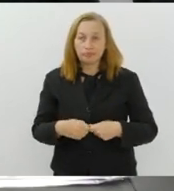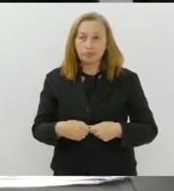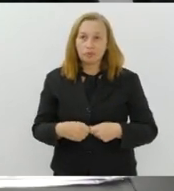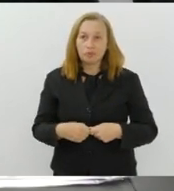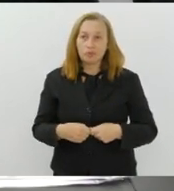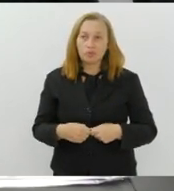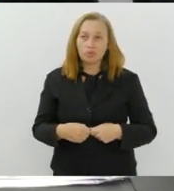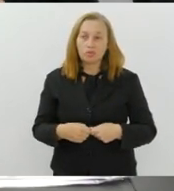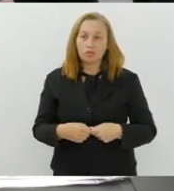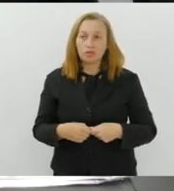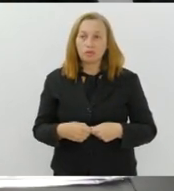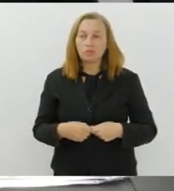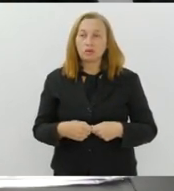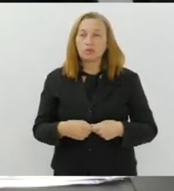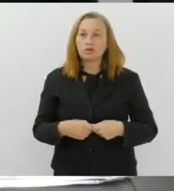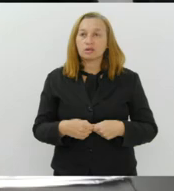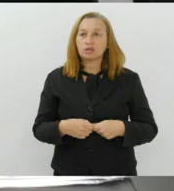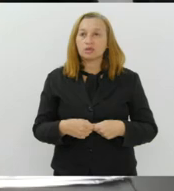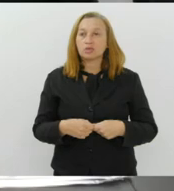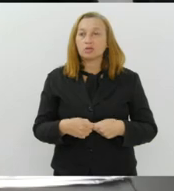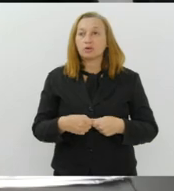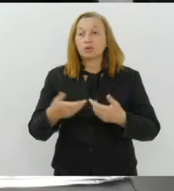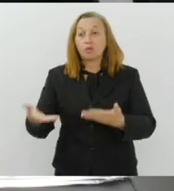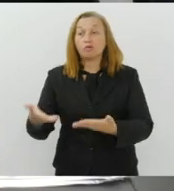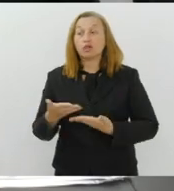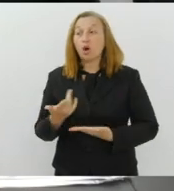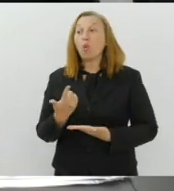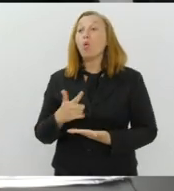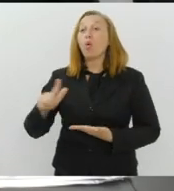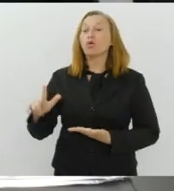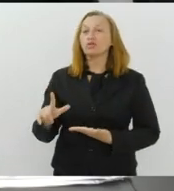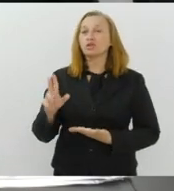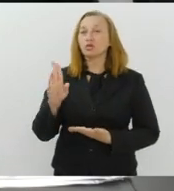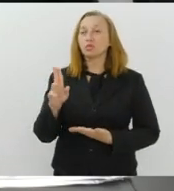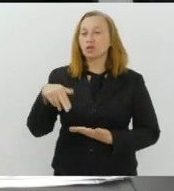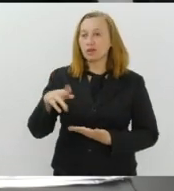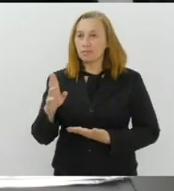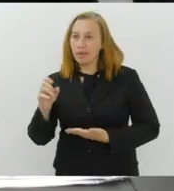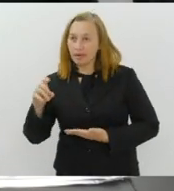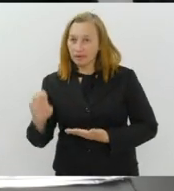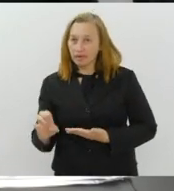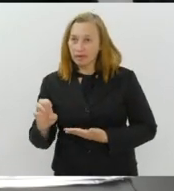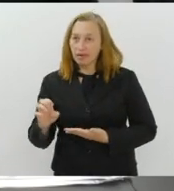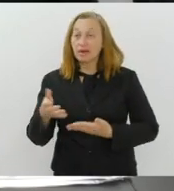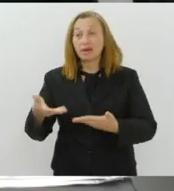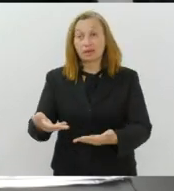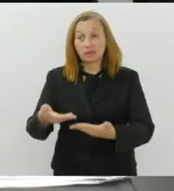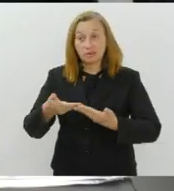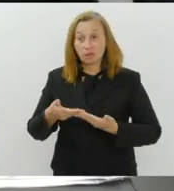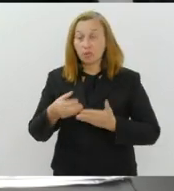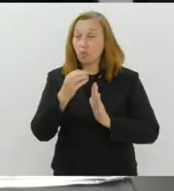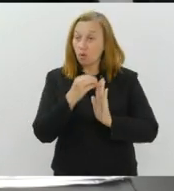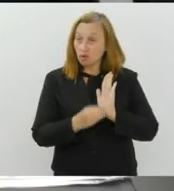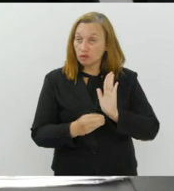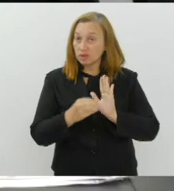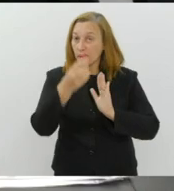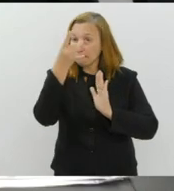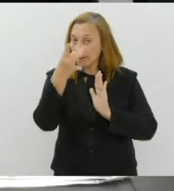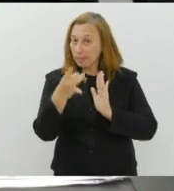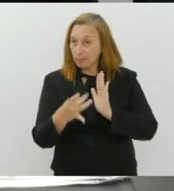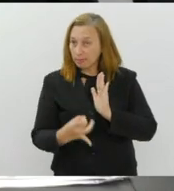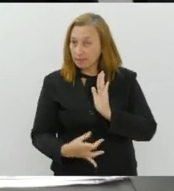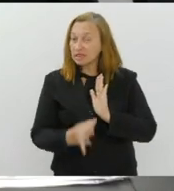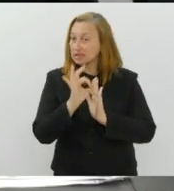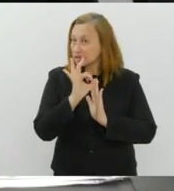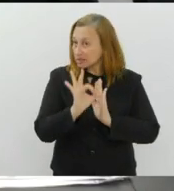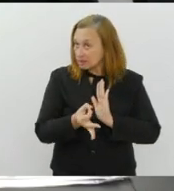alguma outra Unimed, importante que nós recebamos um ofício com a descrição exata para